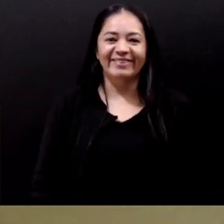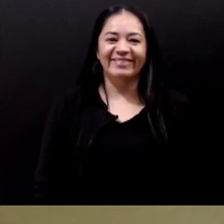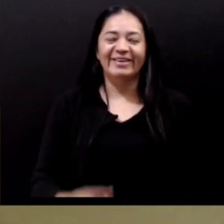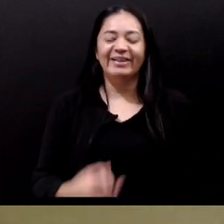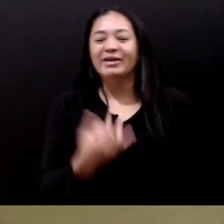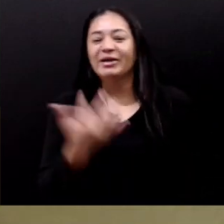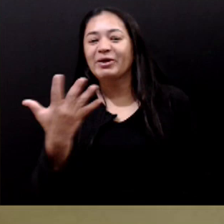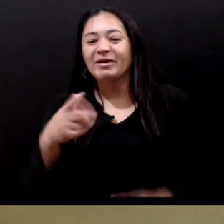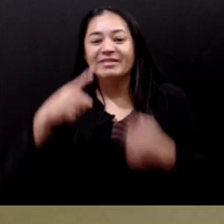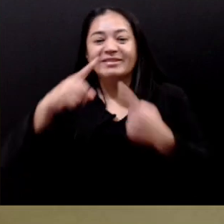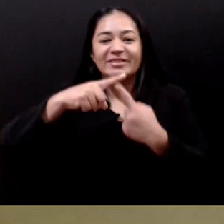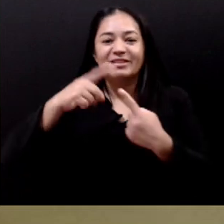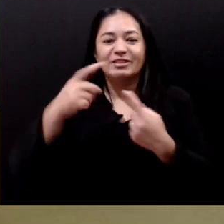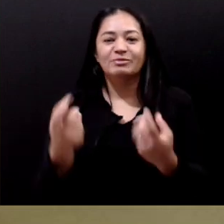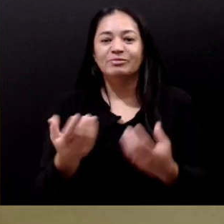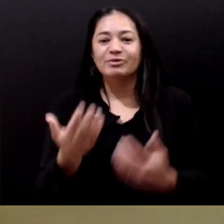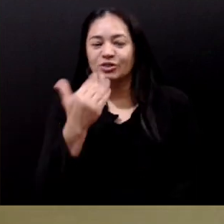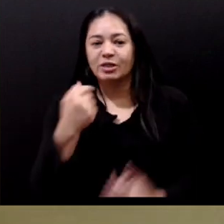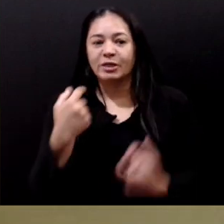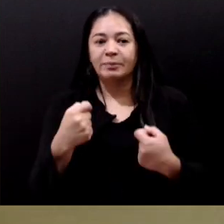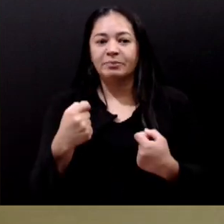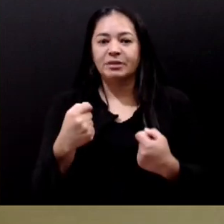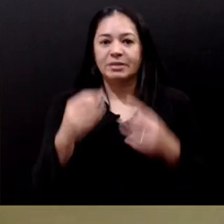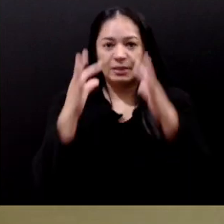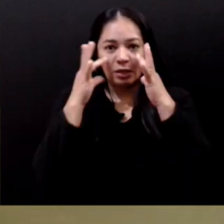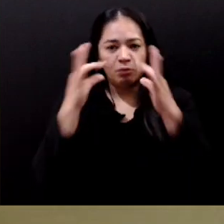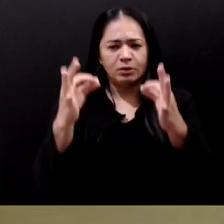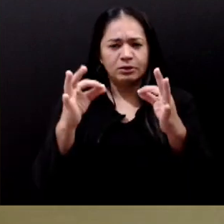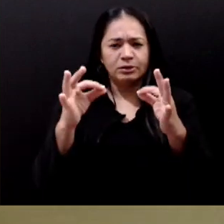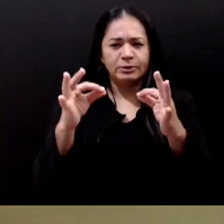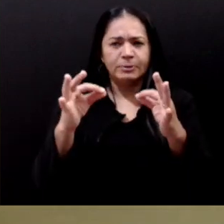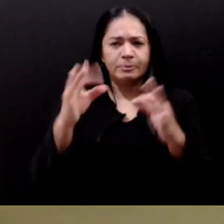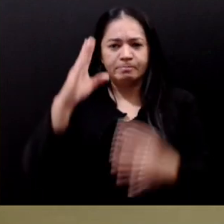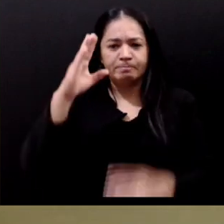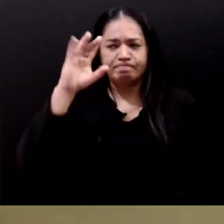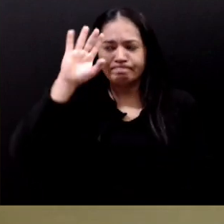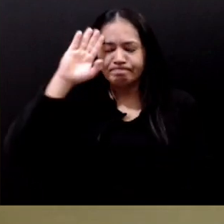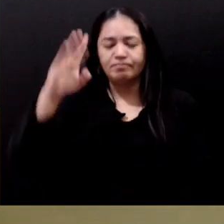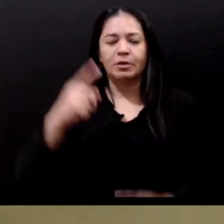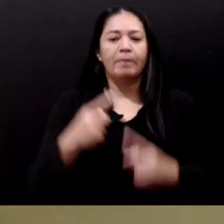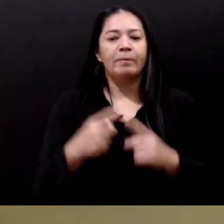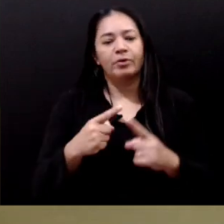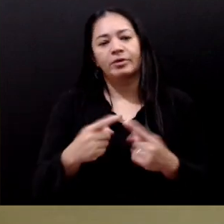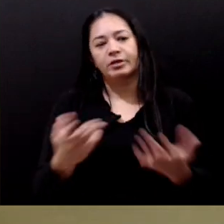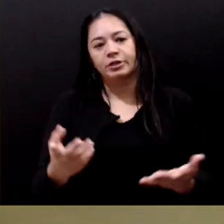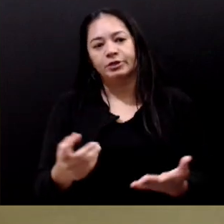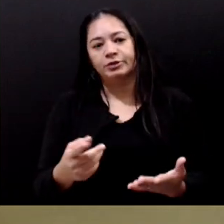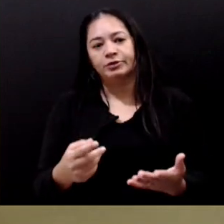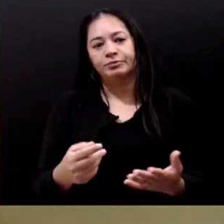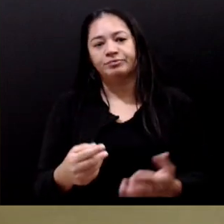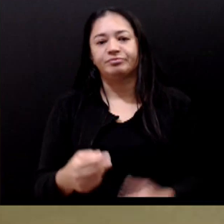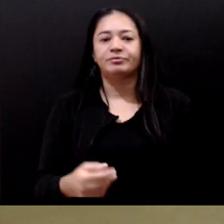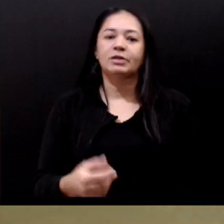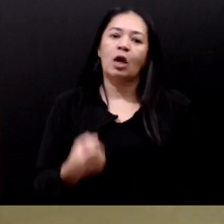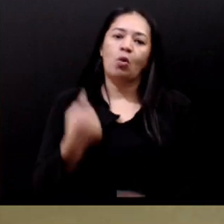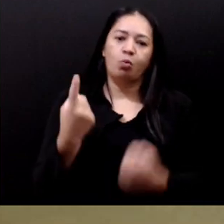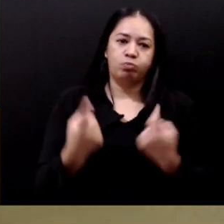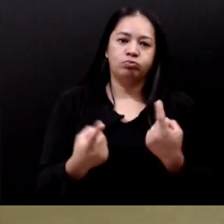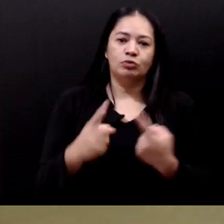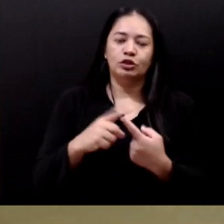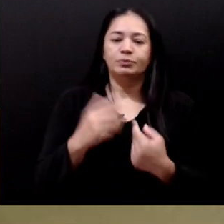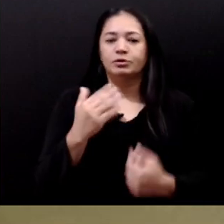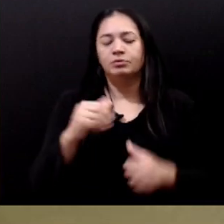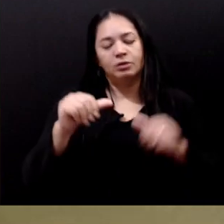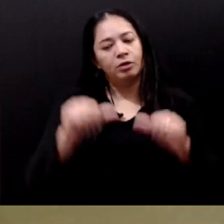gente precisa ter uma atenção especial, que realmente, né, não é tão bom assim, e quais que a gente pode